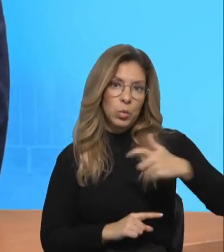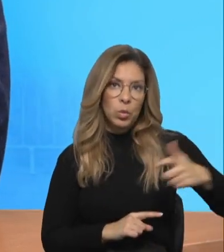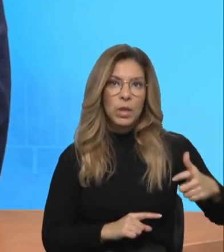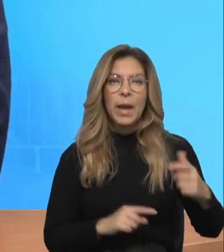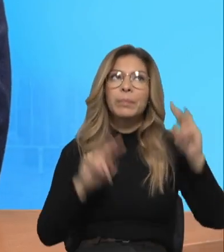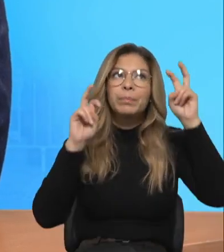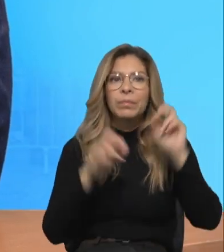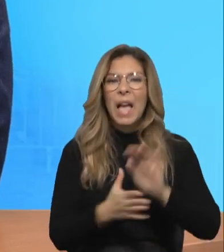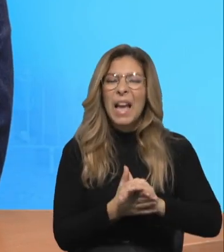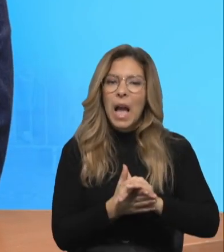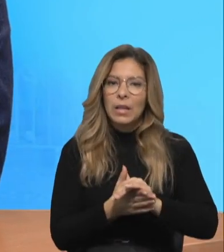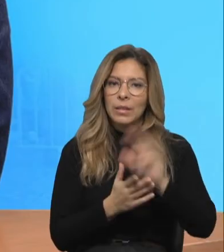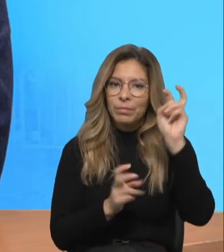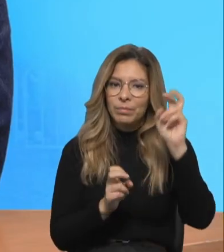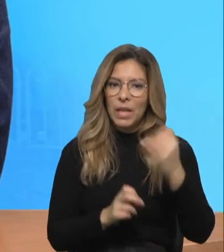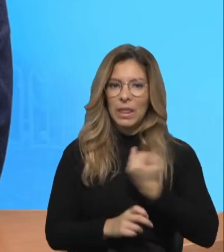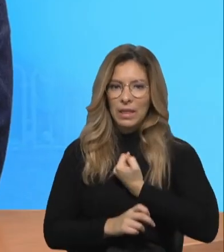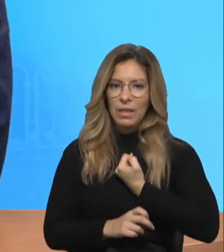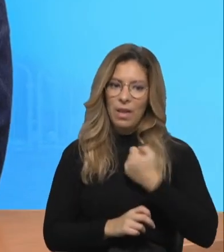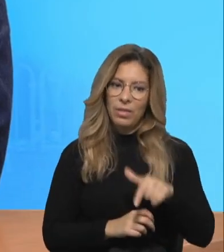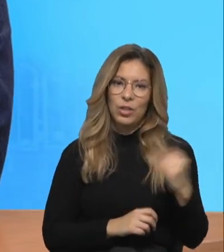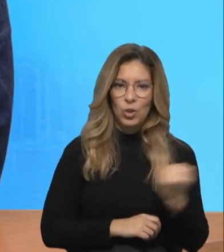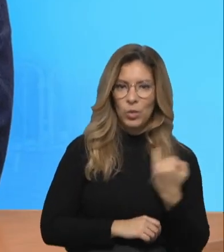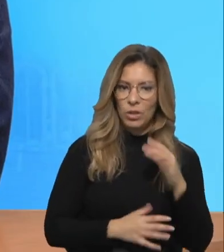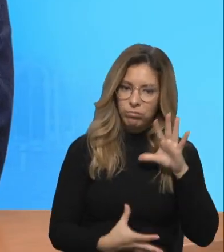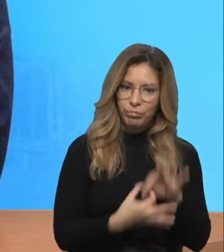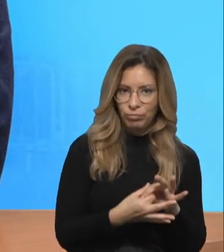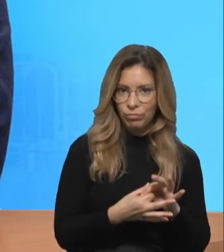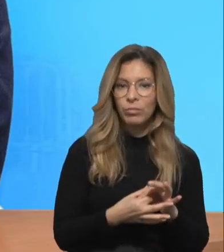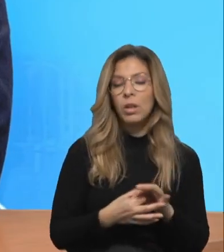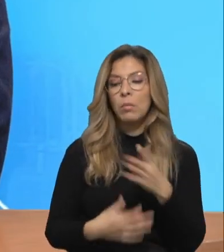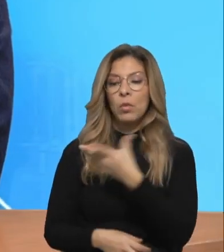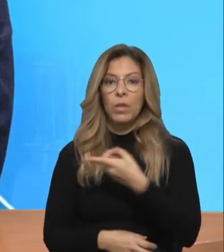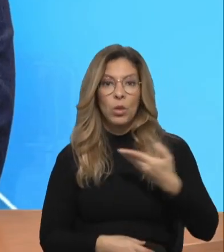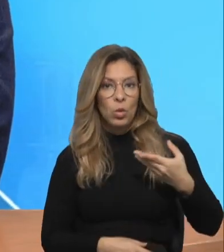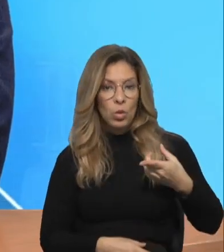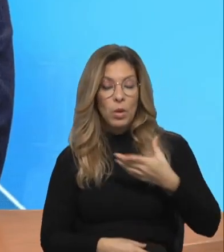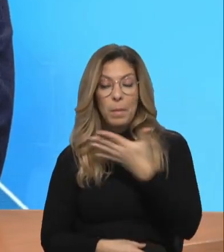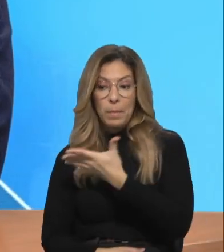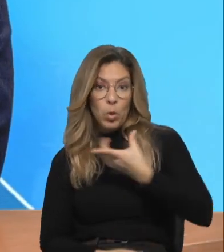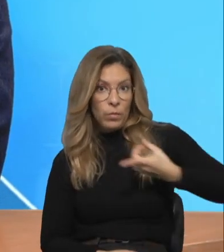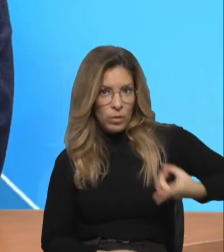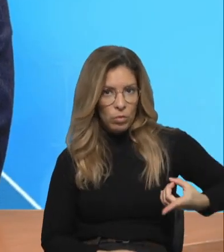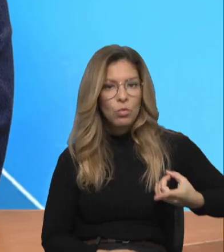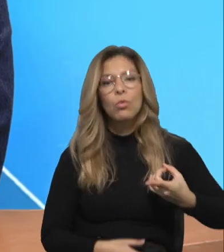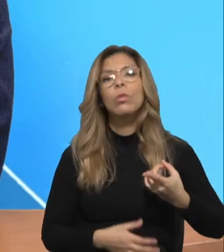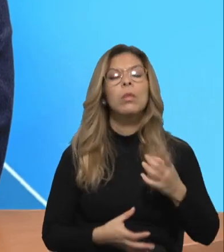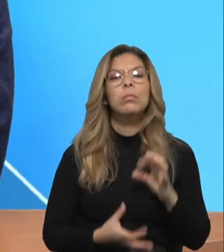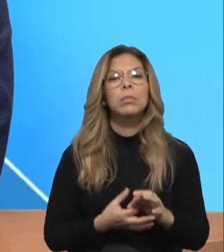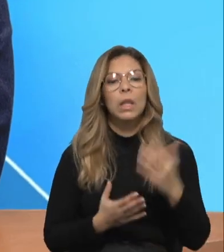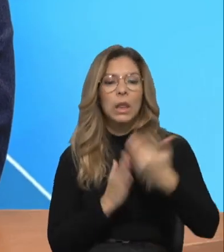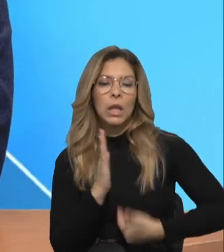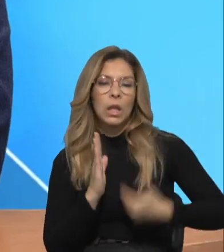das cartas de identidade do Mosaico. Em 1999, o Mosaico publicou o primeiro Manual de Direitos Humanos